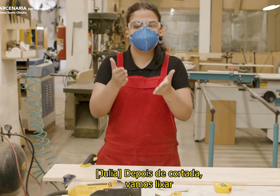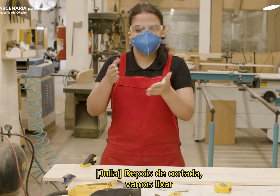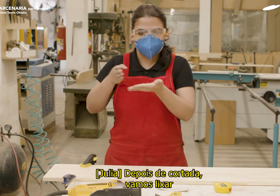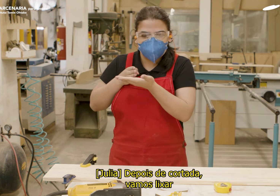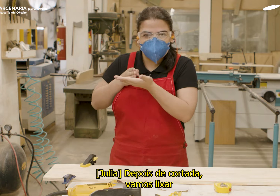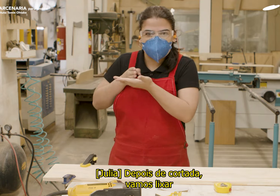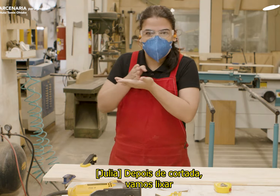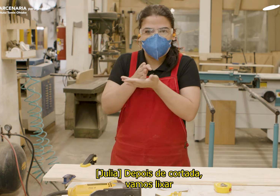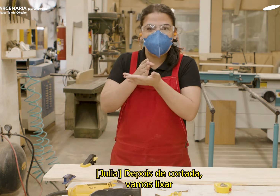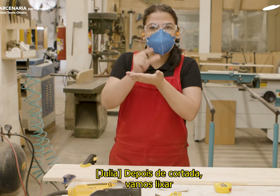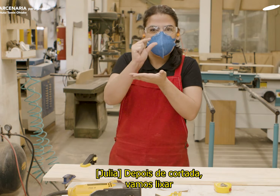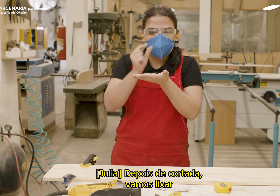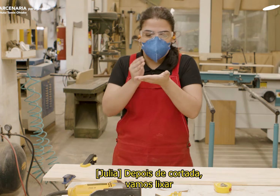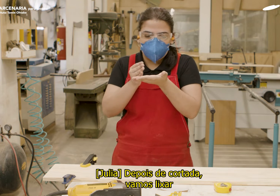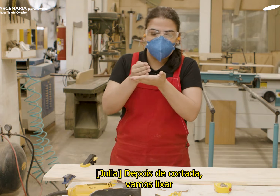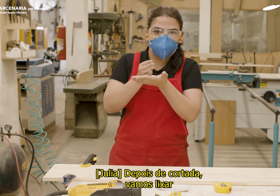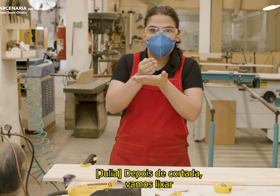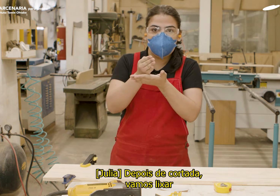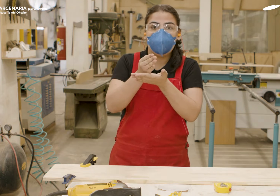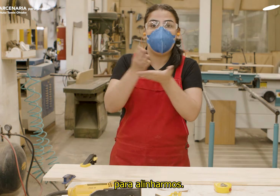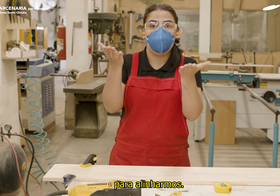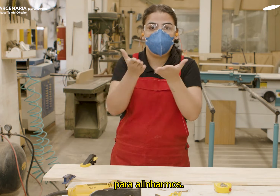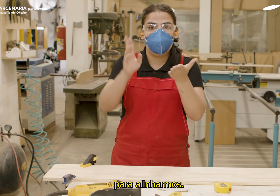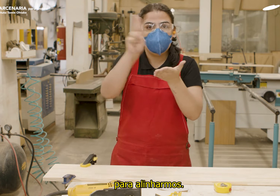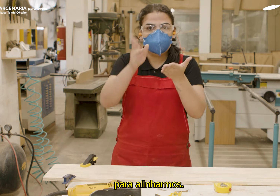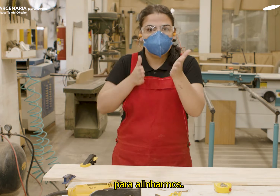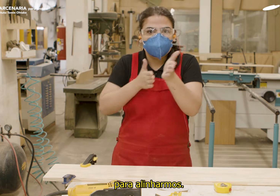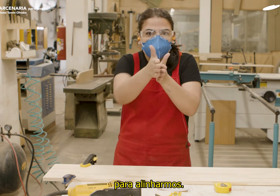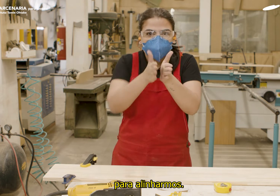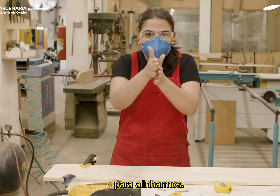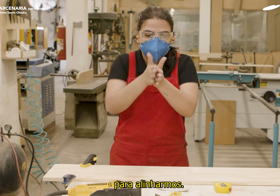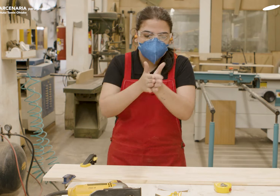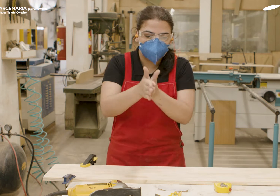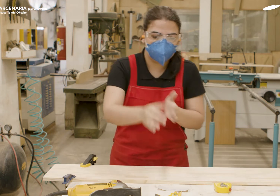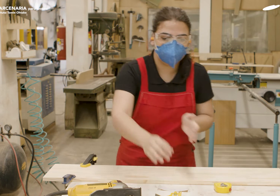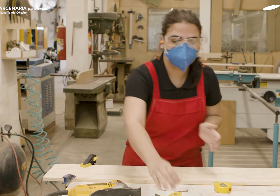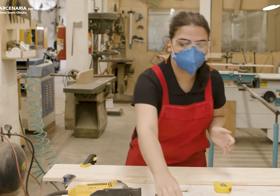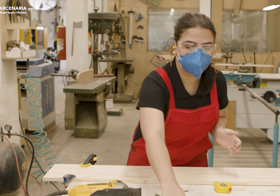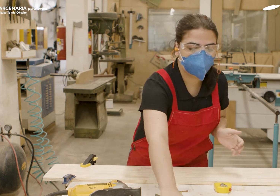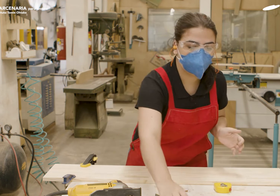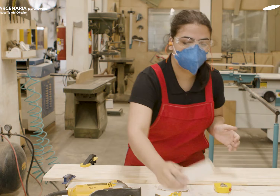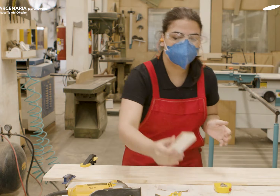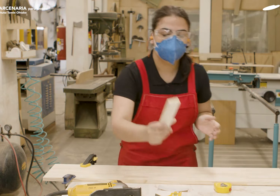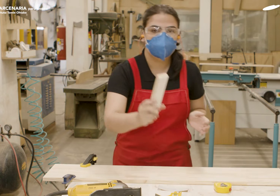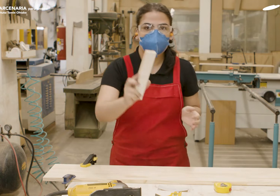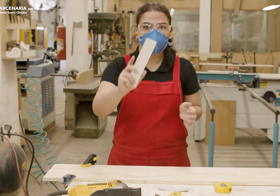Depois de cortada, vamos lixar para alinharmos.